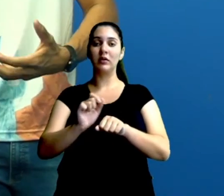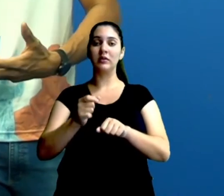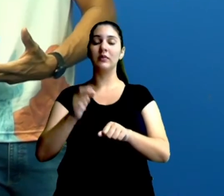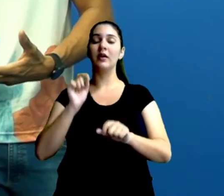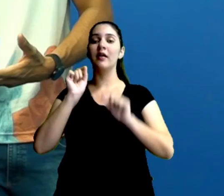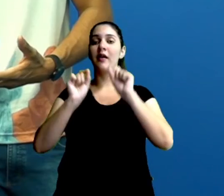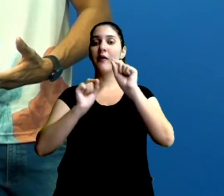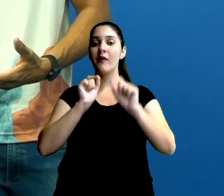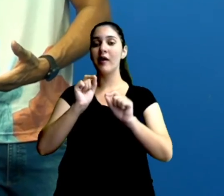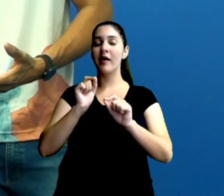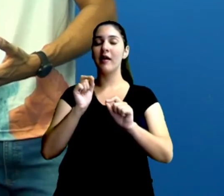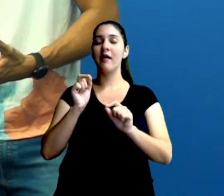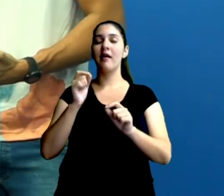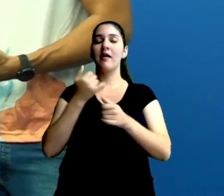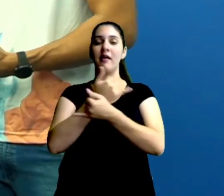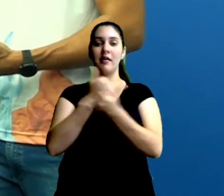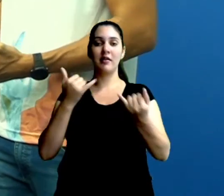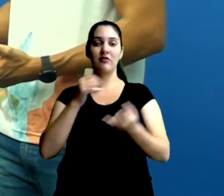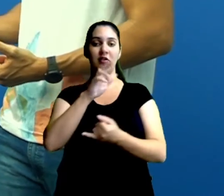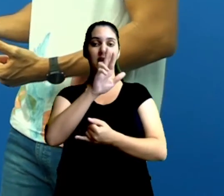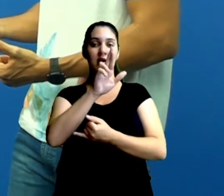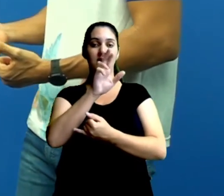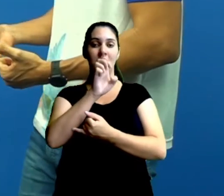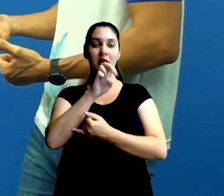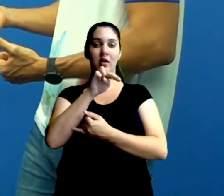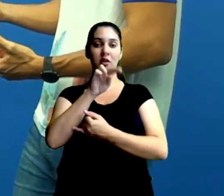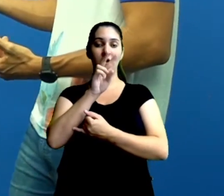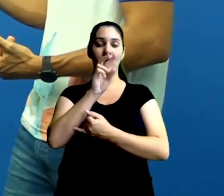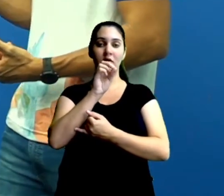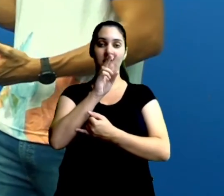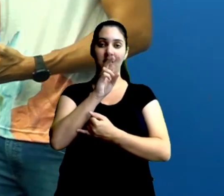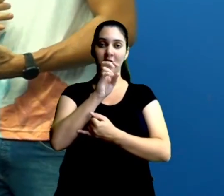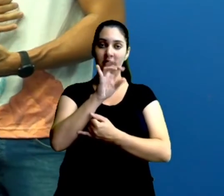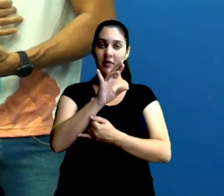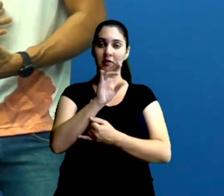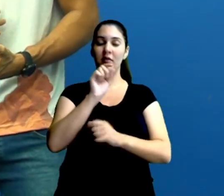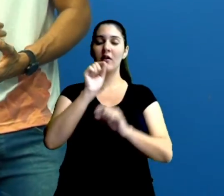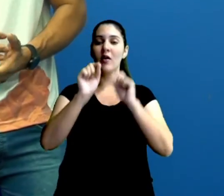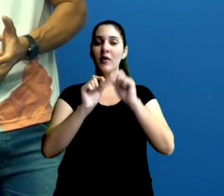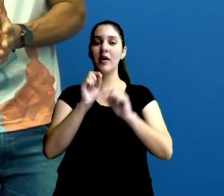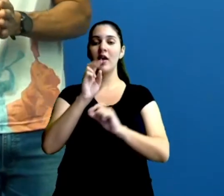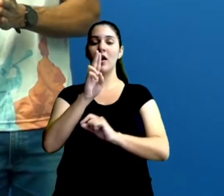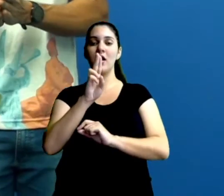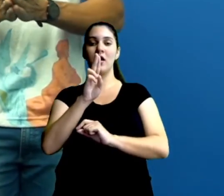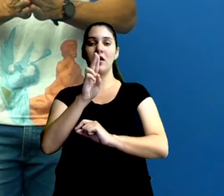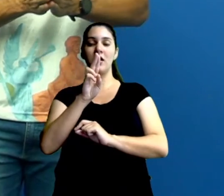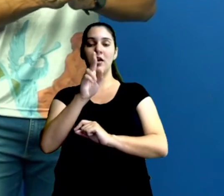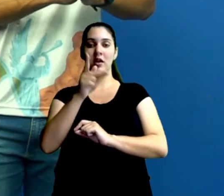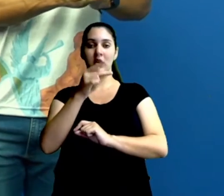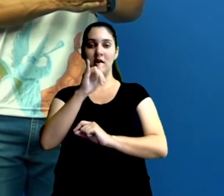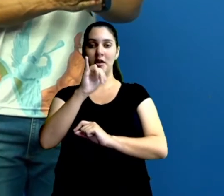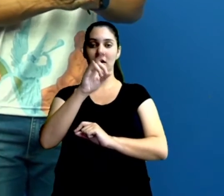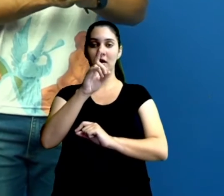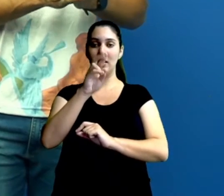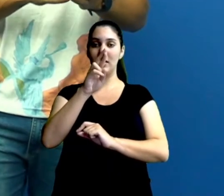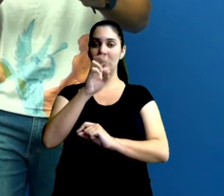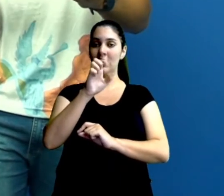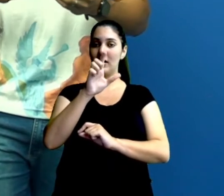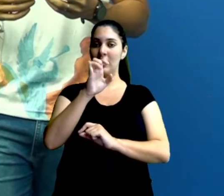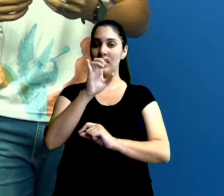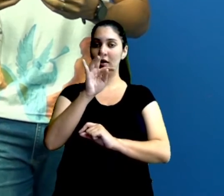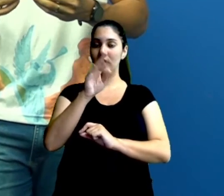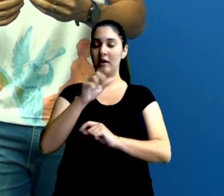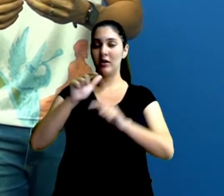energia renovável, né? E aí a gente fala, por exemplo, da usina hidrelétrica de Itaipu, que